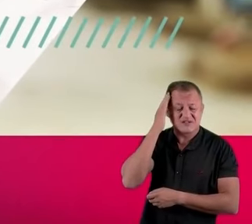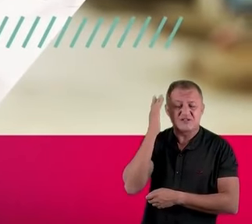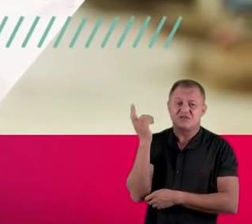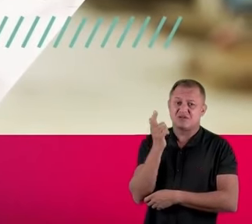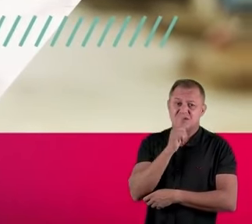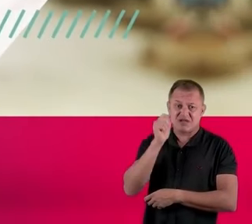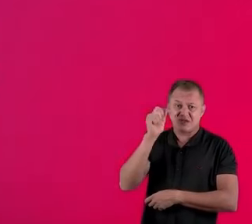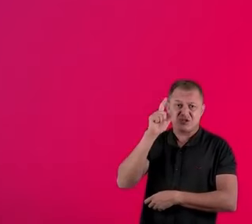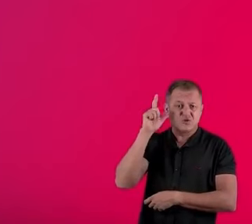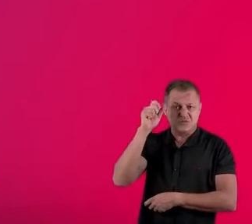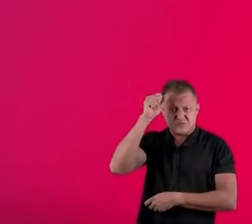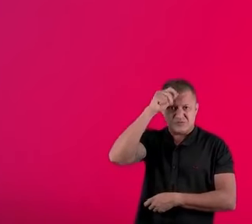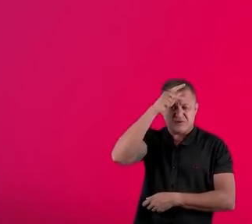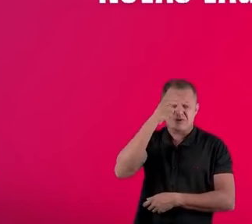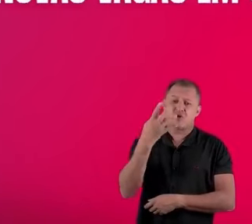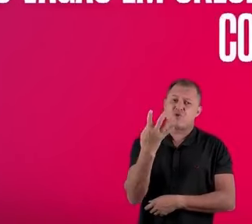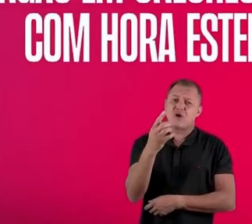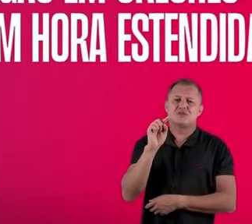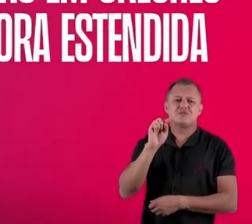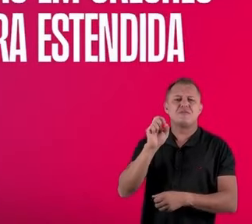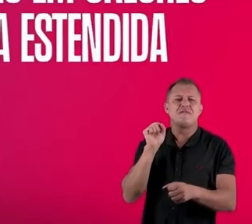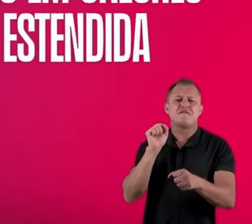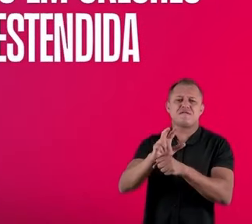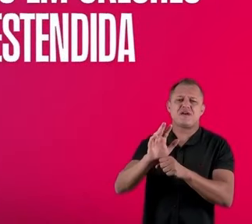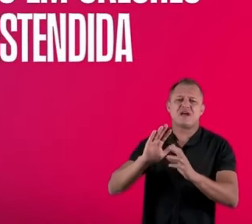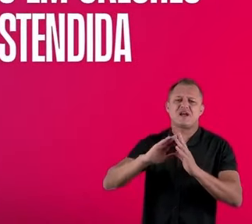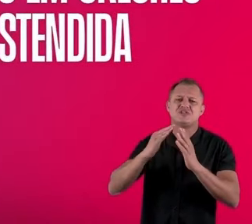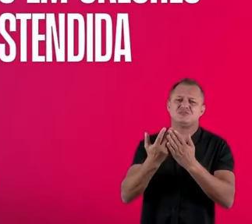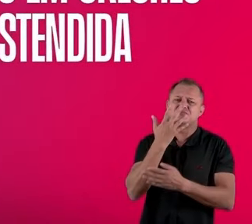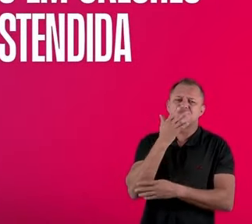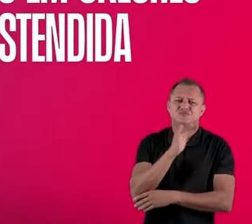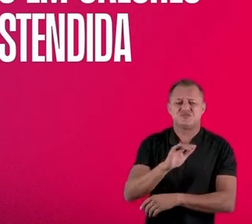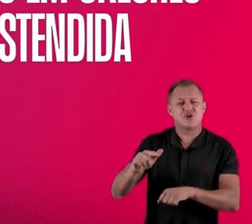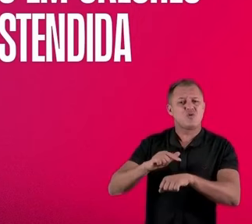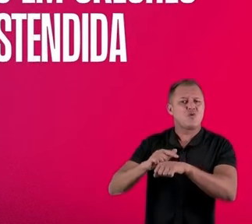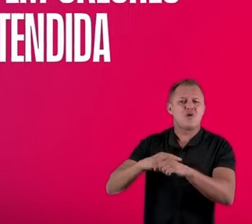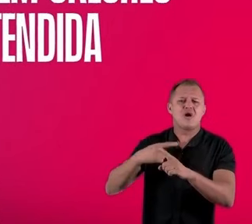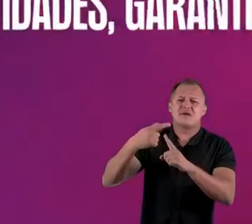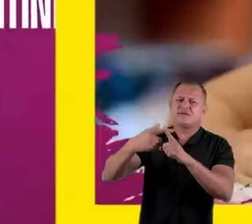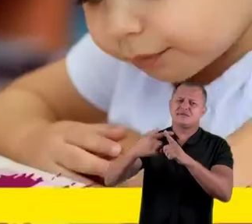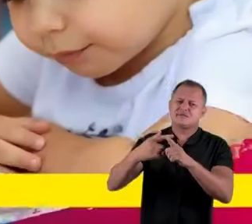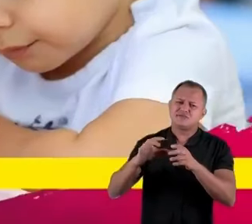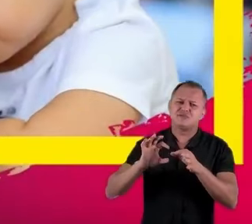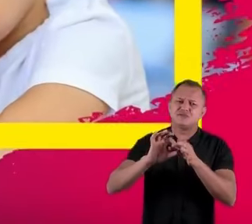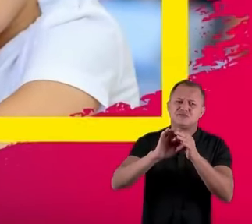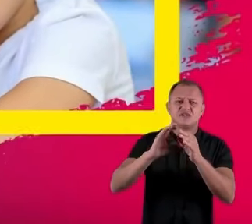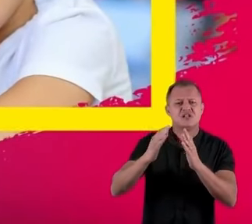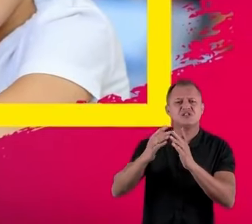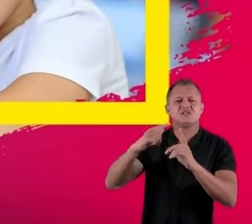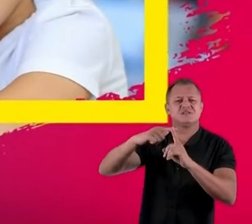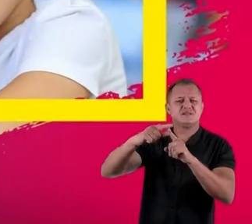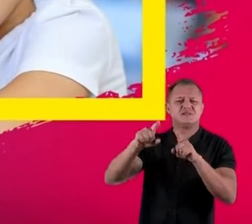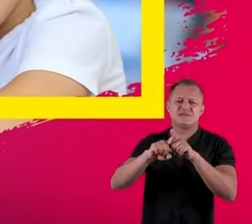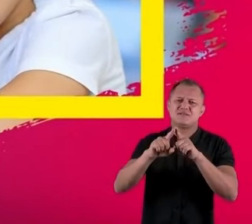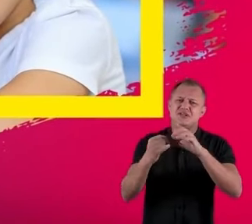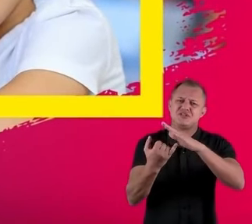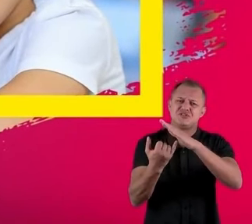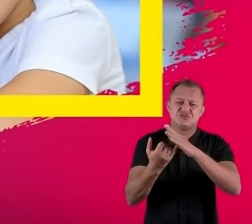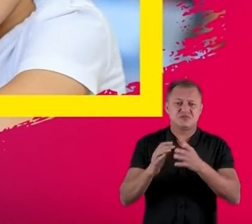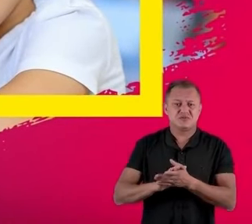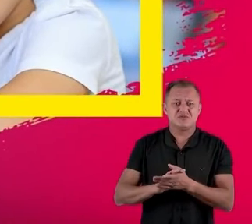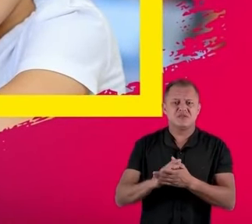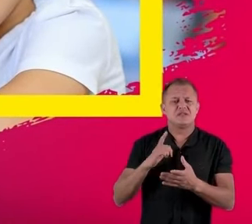ganha com Lúdio Prefeito? 4 mil novas vagas em creches com hora estendida em parceria com igrejas e